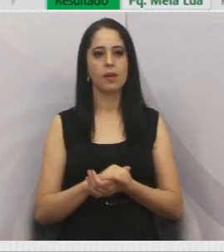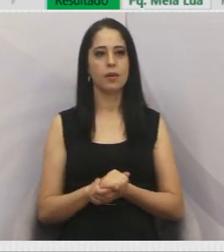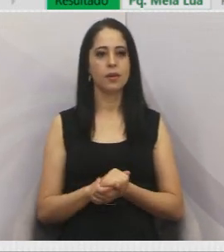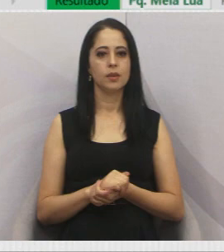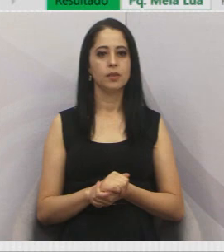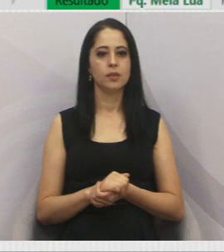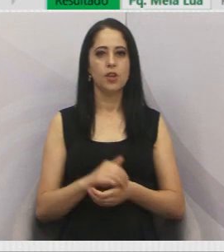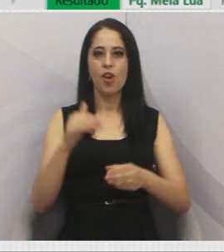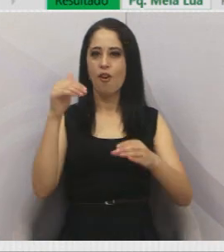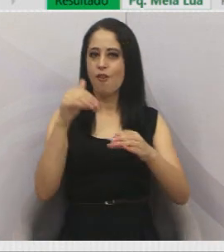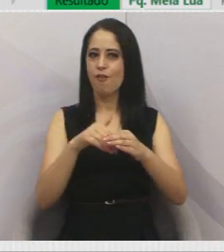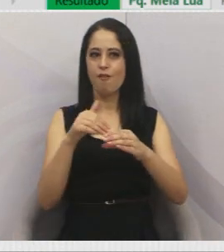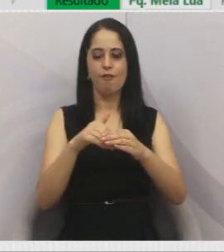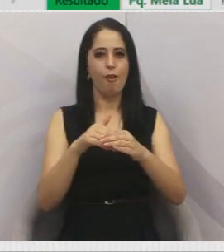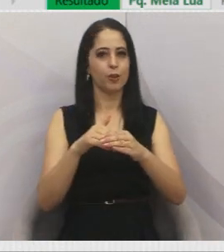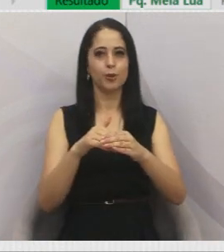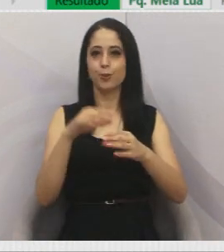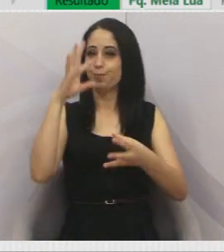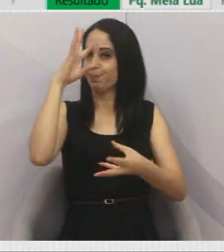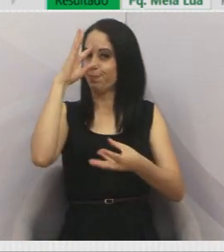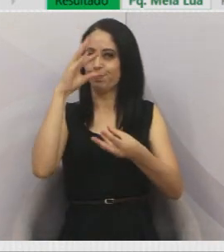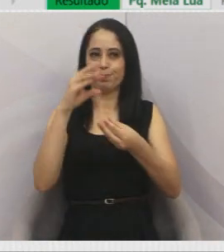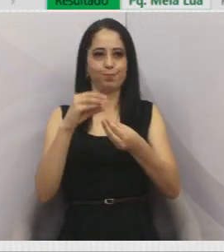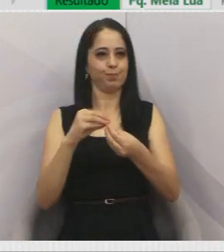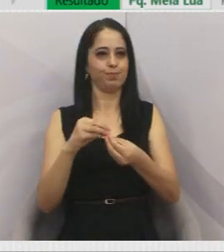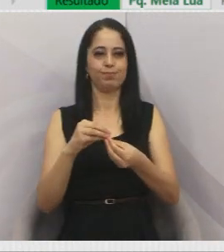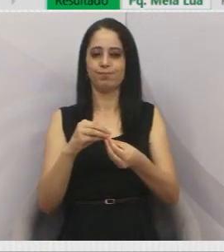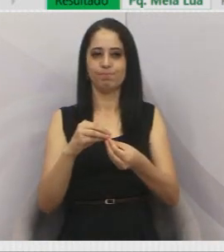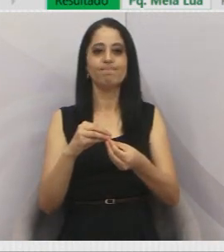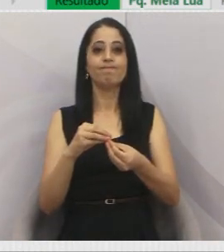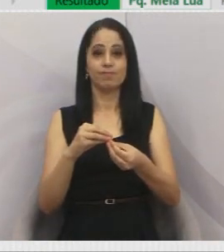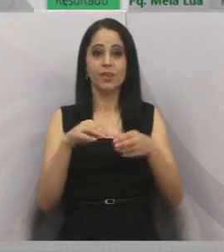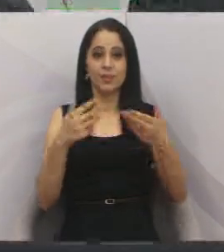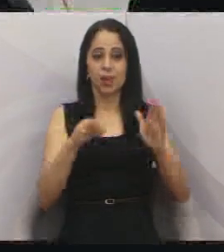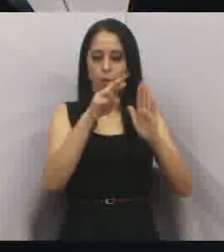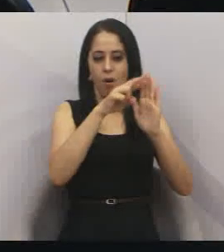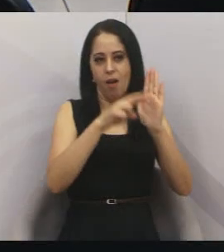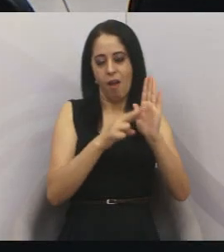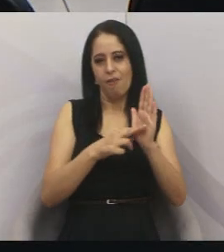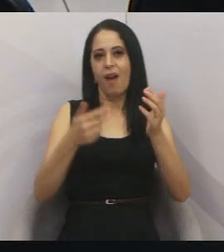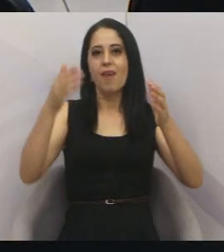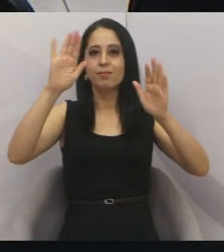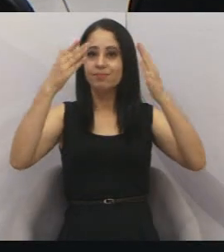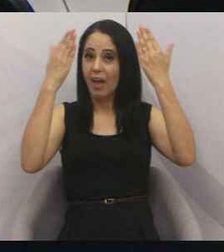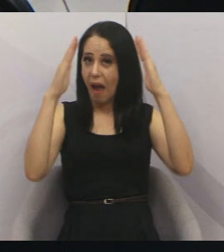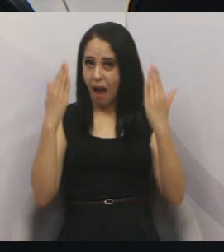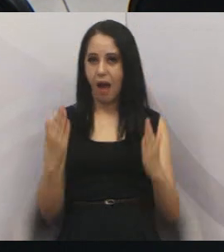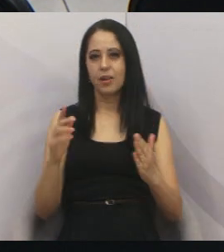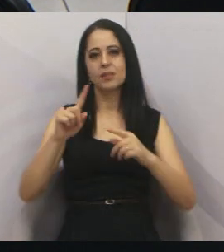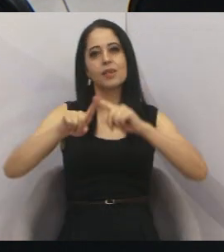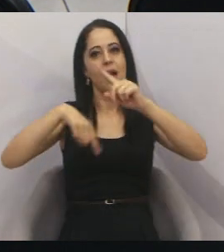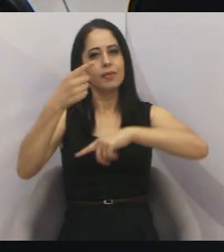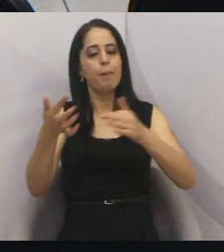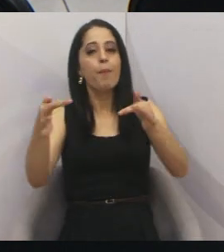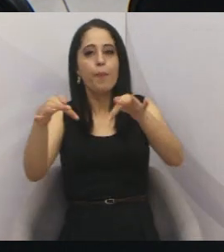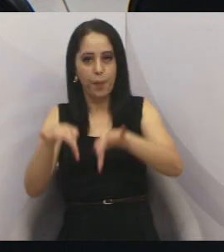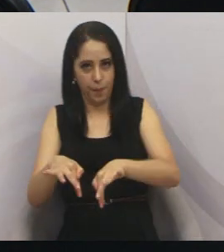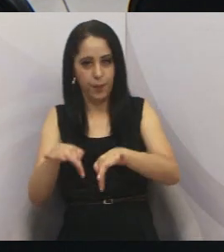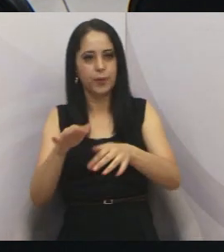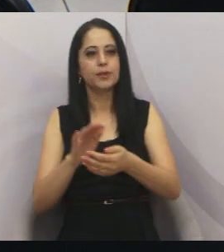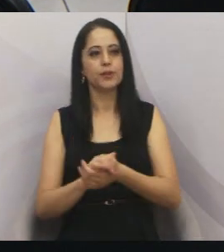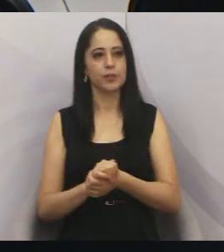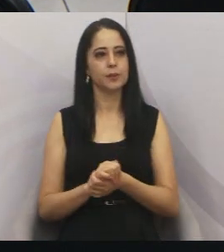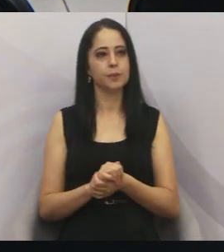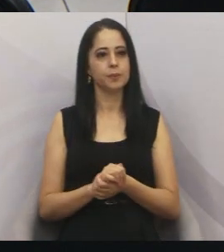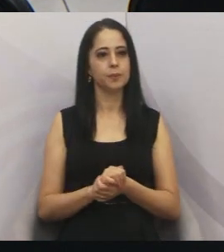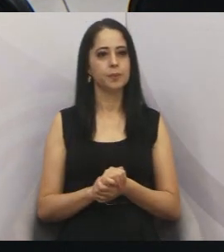O voto inconclusivo, como dito nas regras, ele vai ser analisado ao final do cômputo de todos os votos pela Comissão